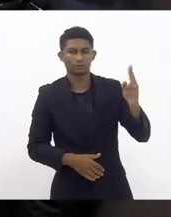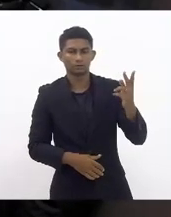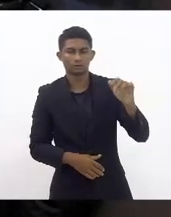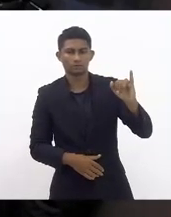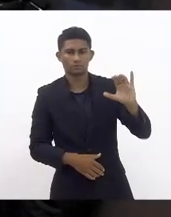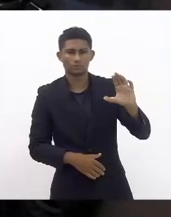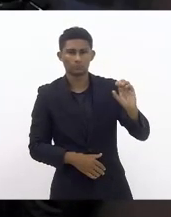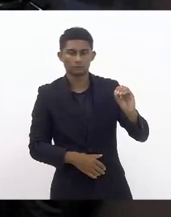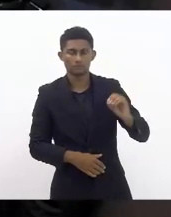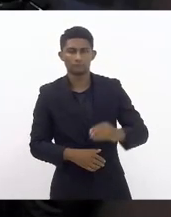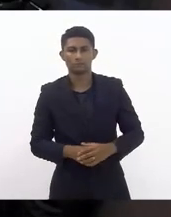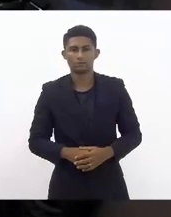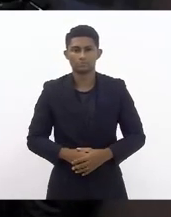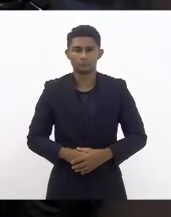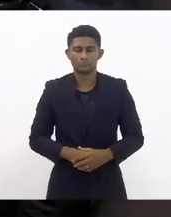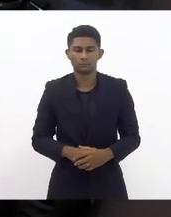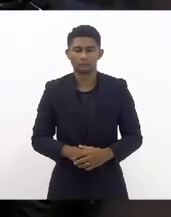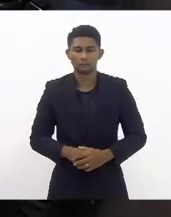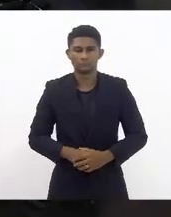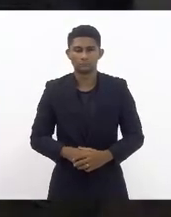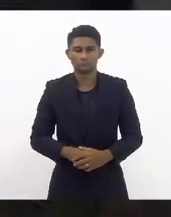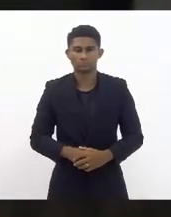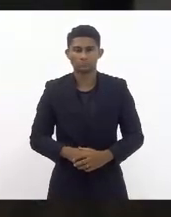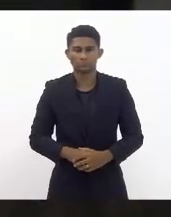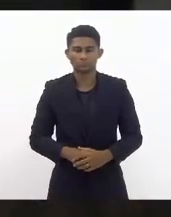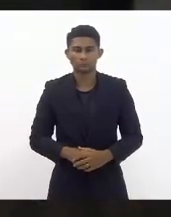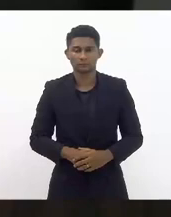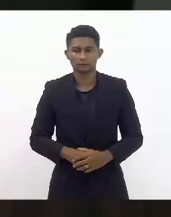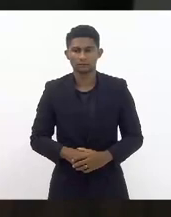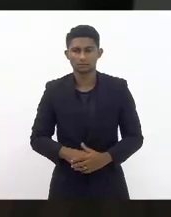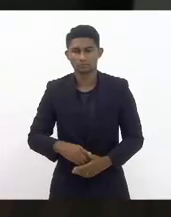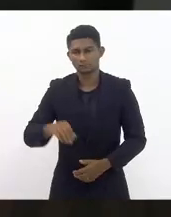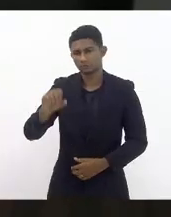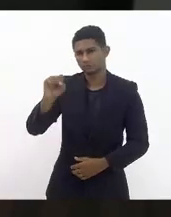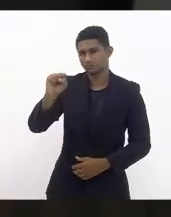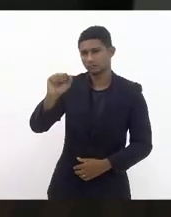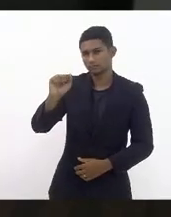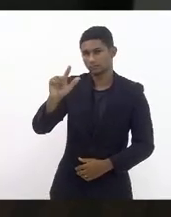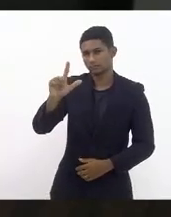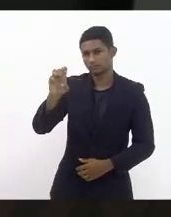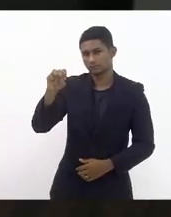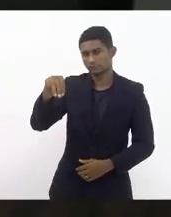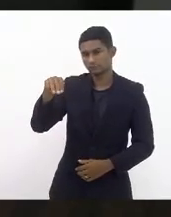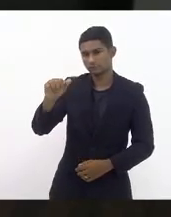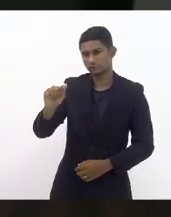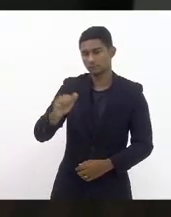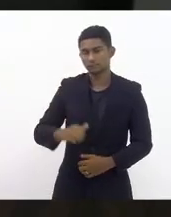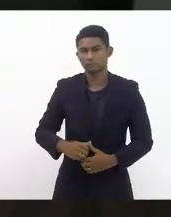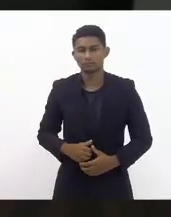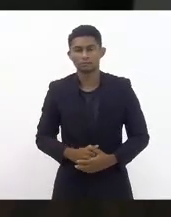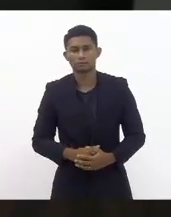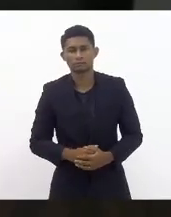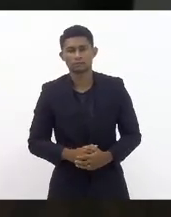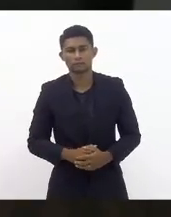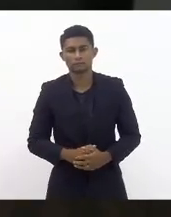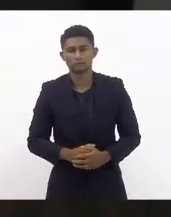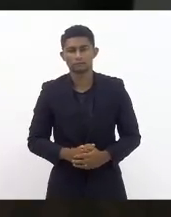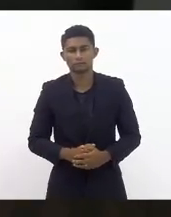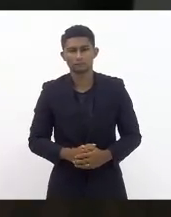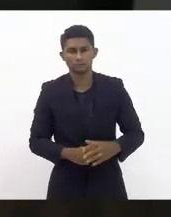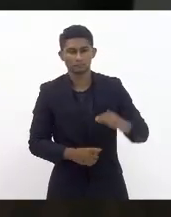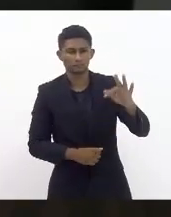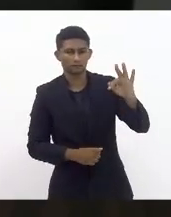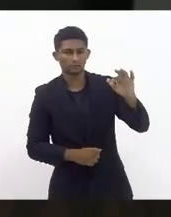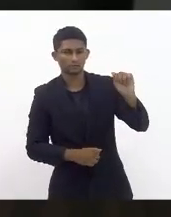Machado. Chico Machado. Coronel Salema. Coronel Salema.